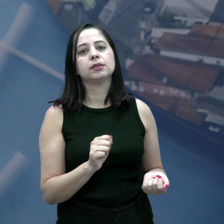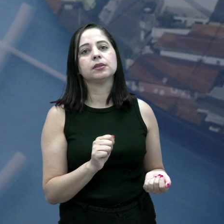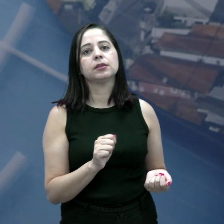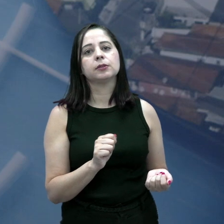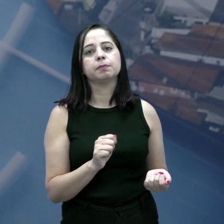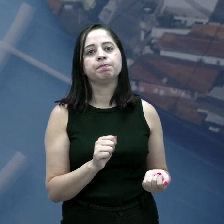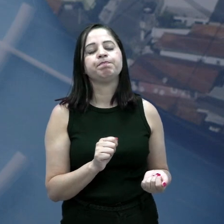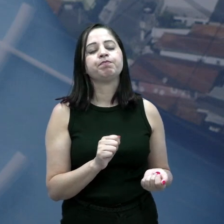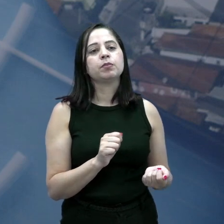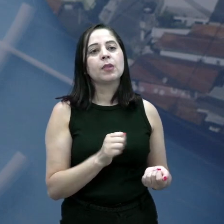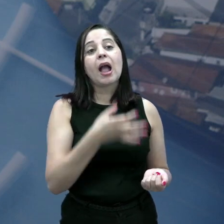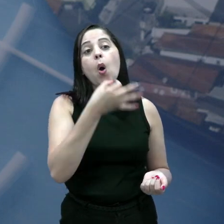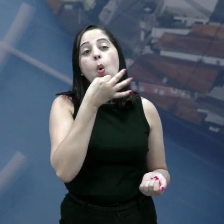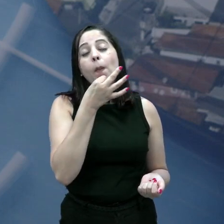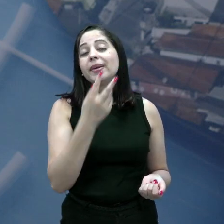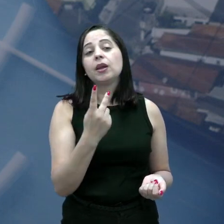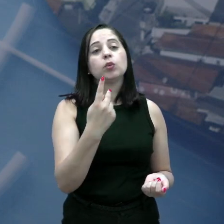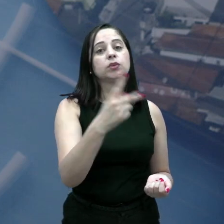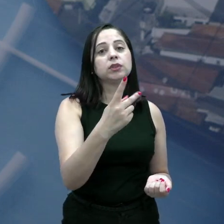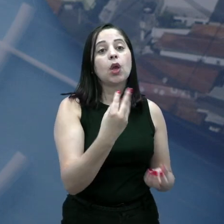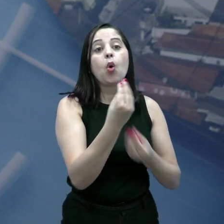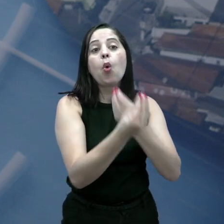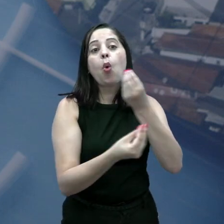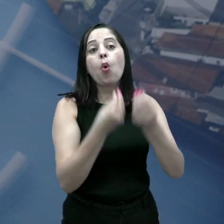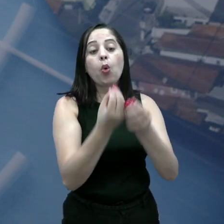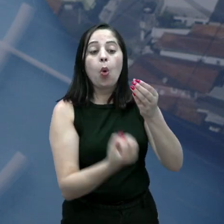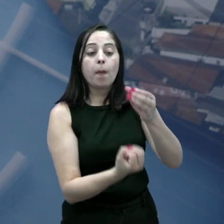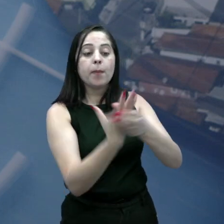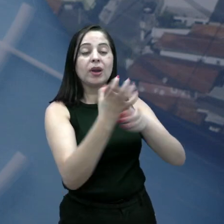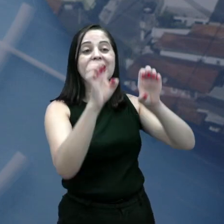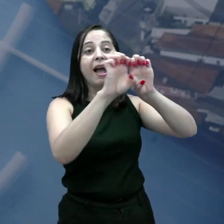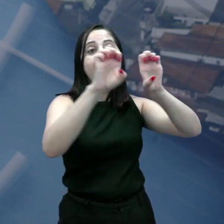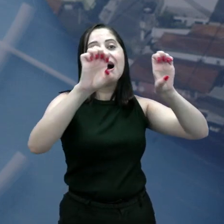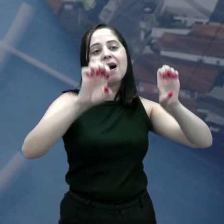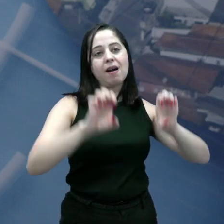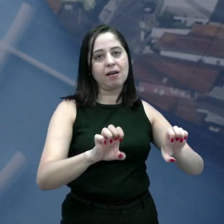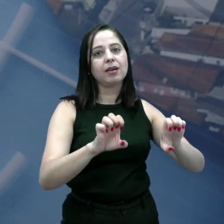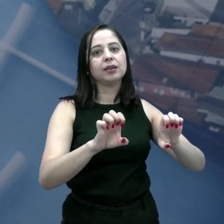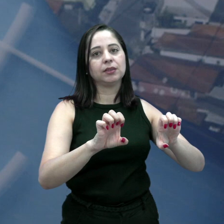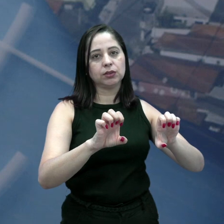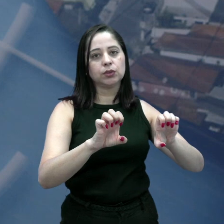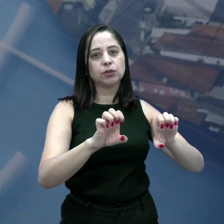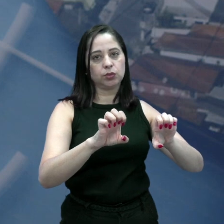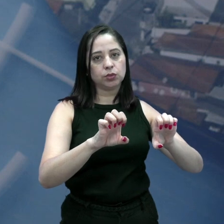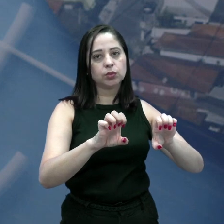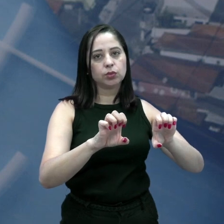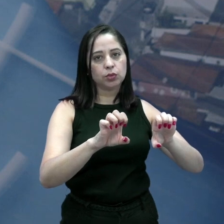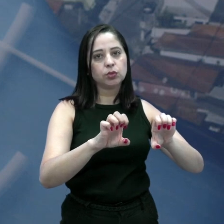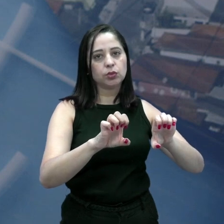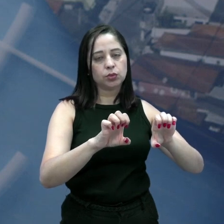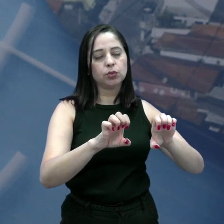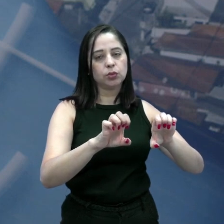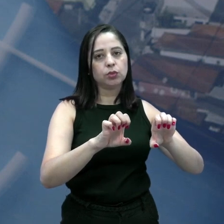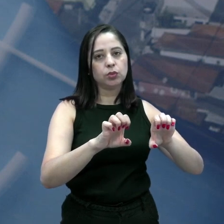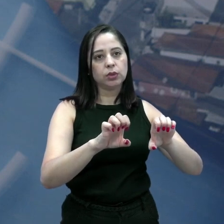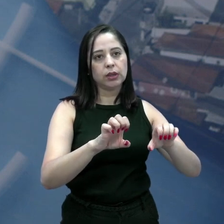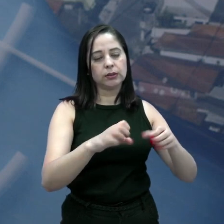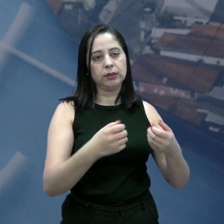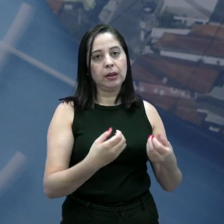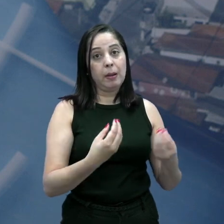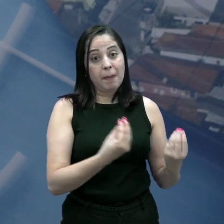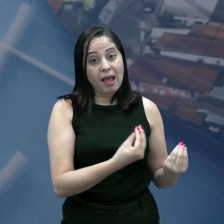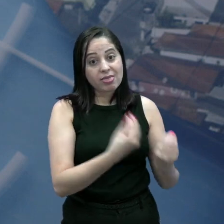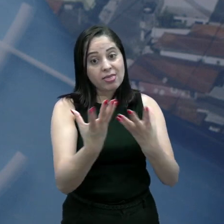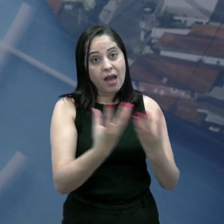processo, né? Meios, mecanismos, ferramentas para que a gente tenha essa situação, que ela seja lidada de uma forma melhor, né? Para